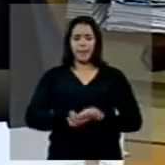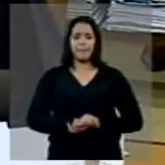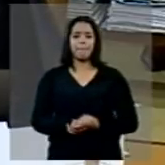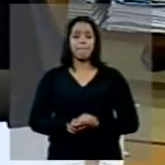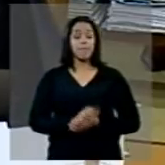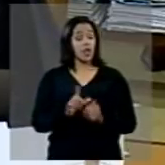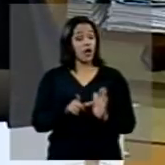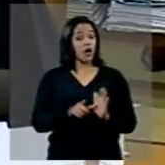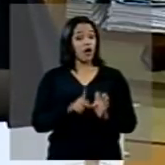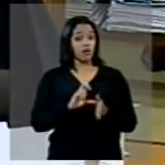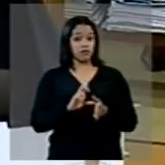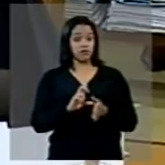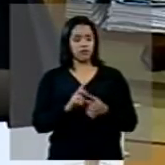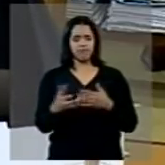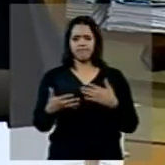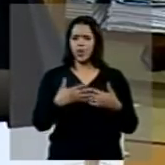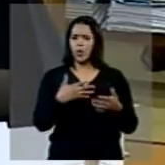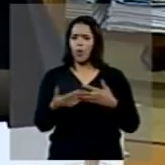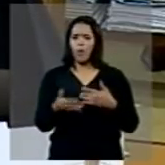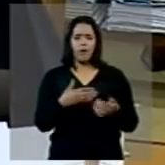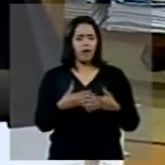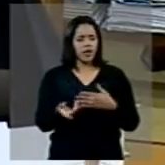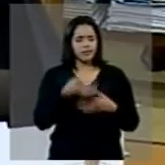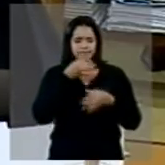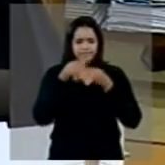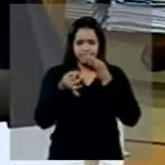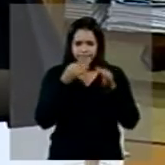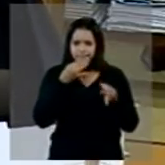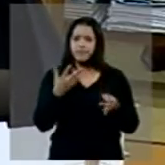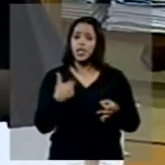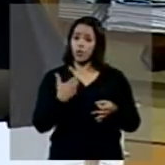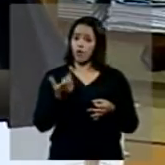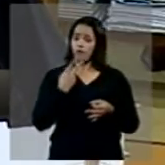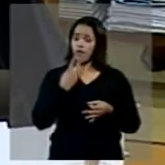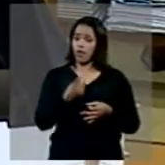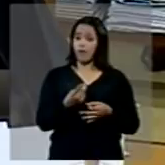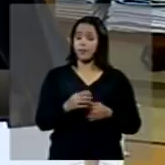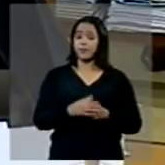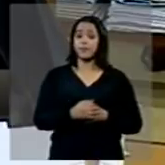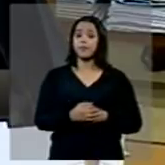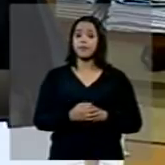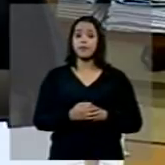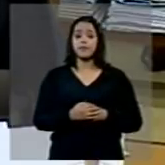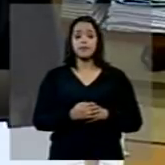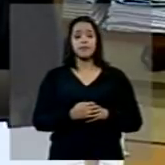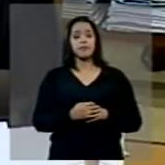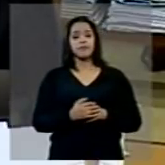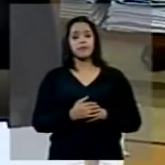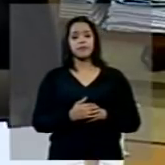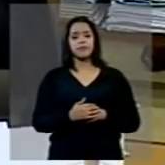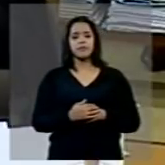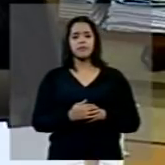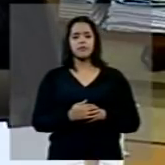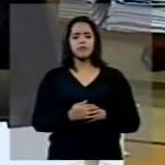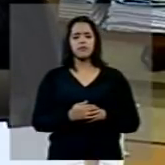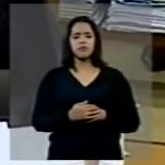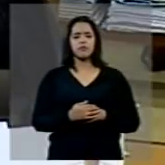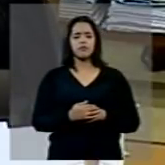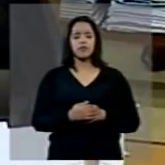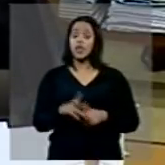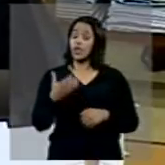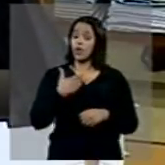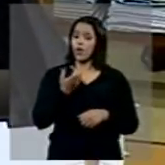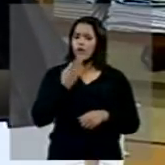Antes de qualquer outra consideração, presidente, convém destacar que a pretensão de rever, em sede de cognição sumária e superficial e